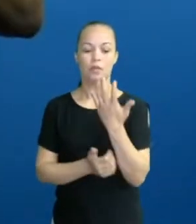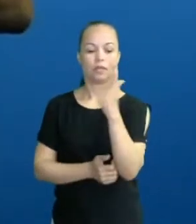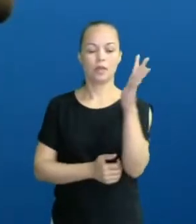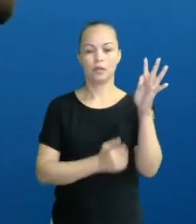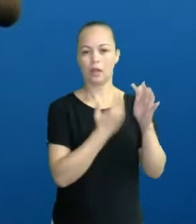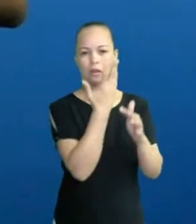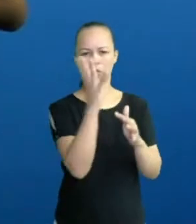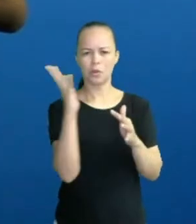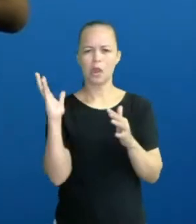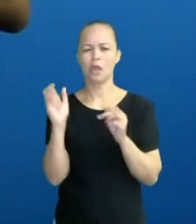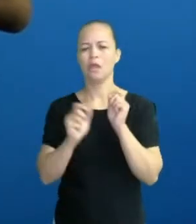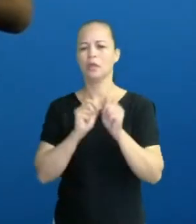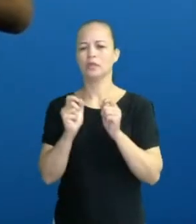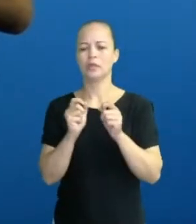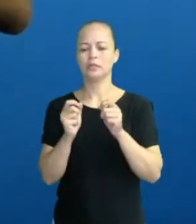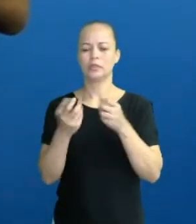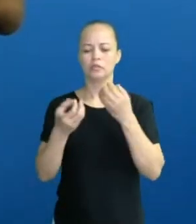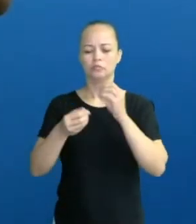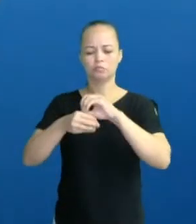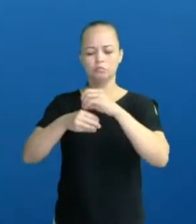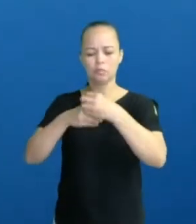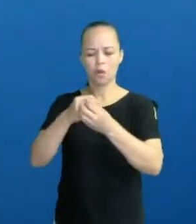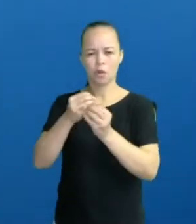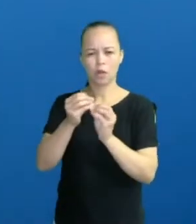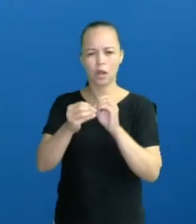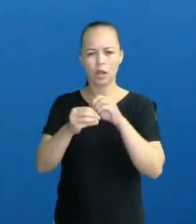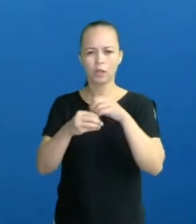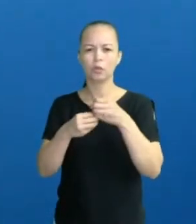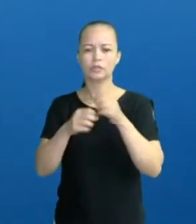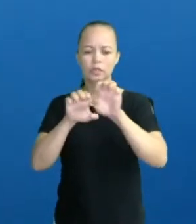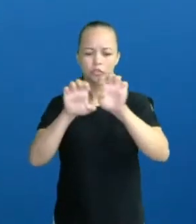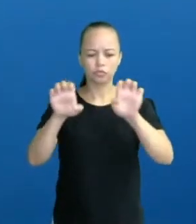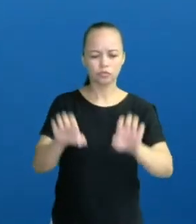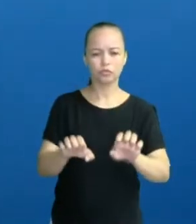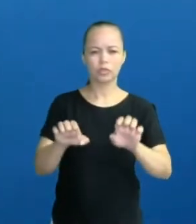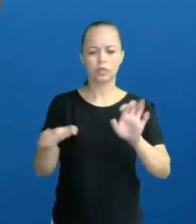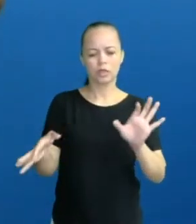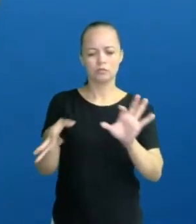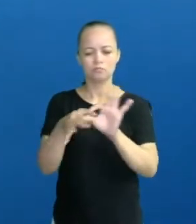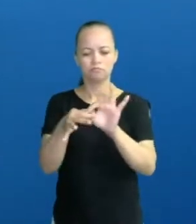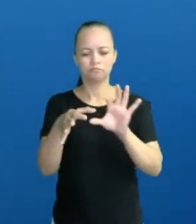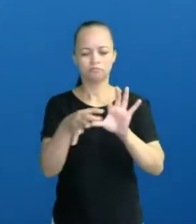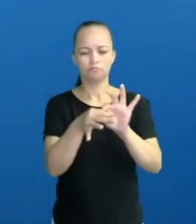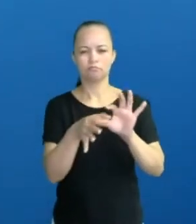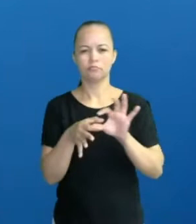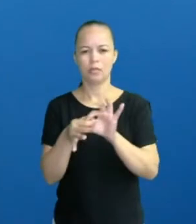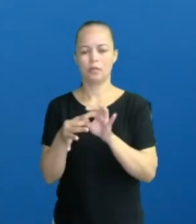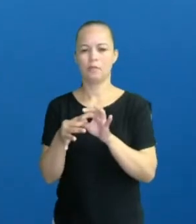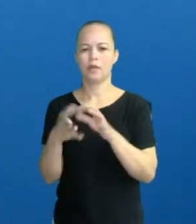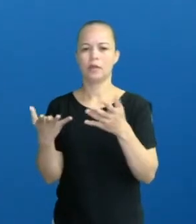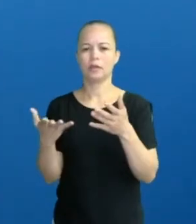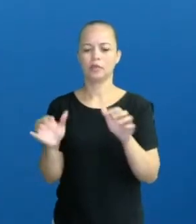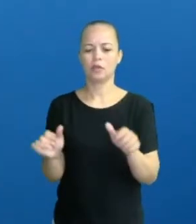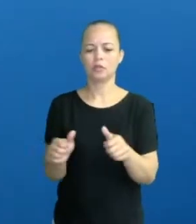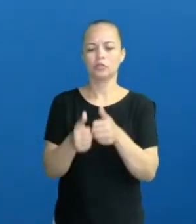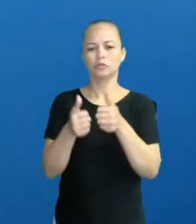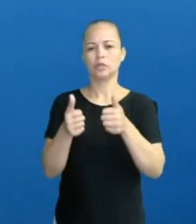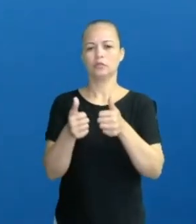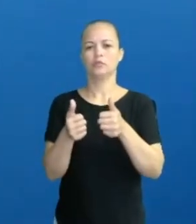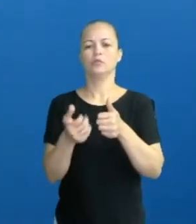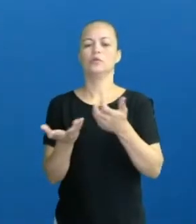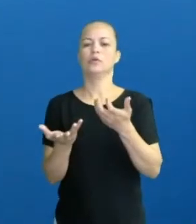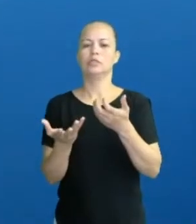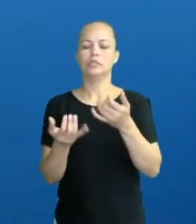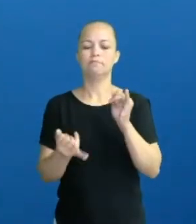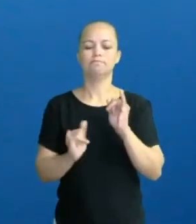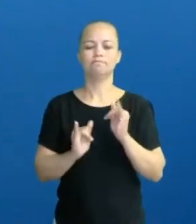essas moléculas, essas estruturas querem o tempo todo estarem se unindo para o quê? Para ter o menor estado energético, para o menor estado